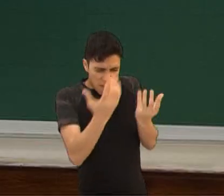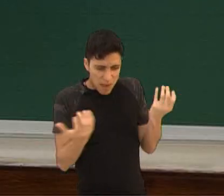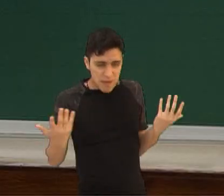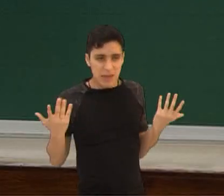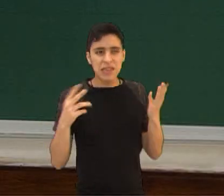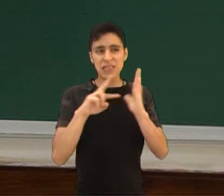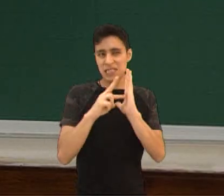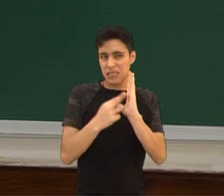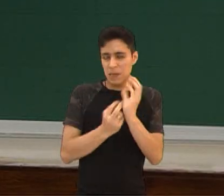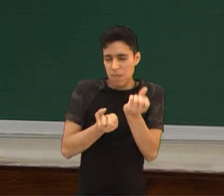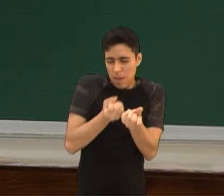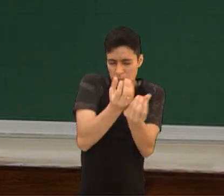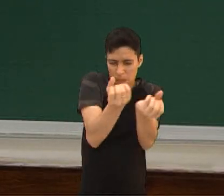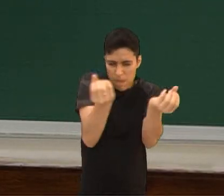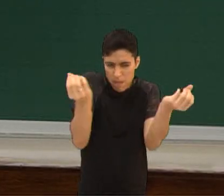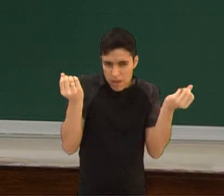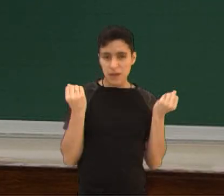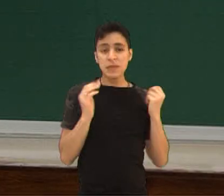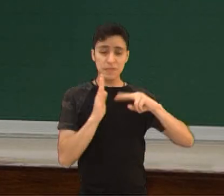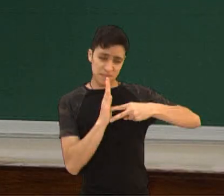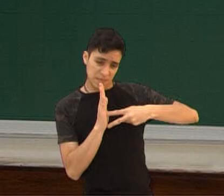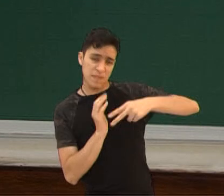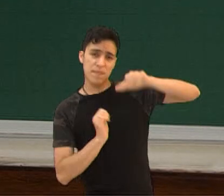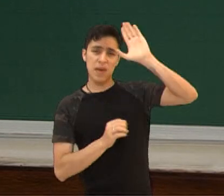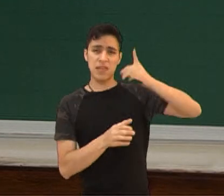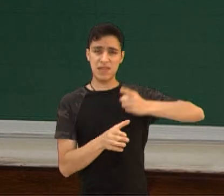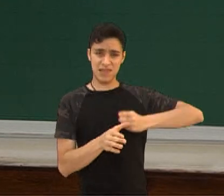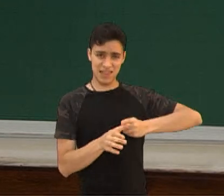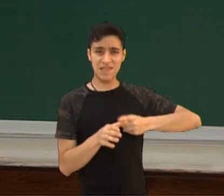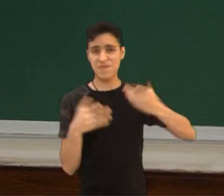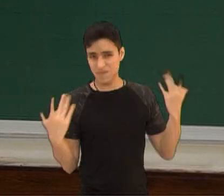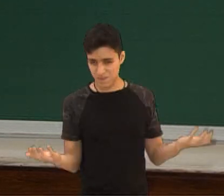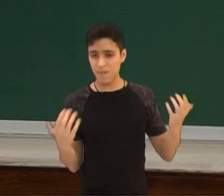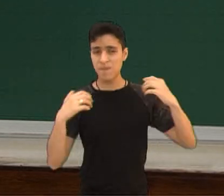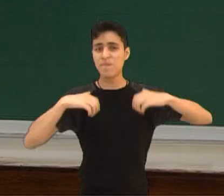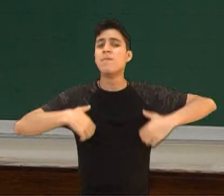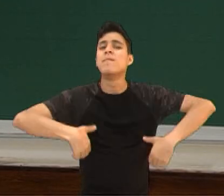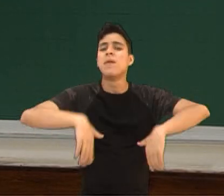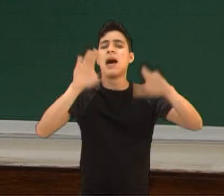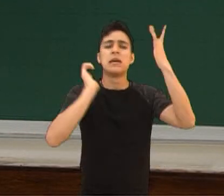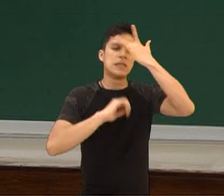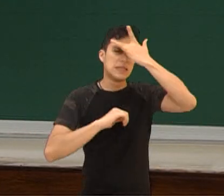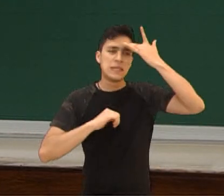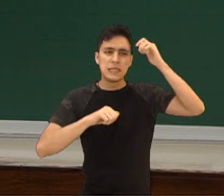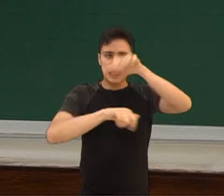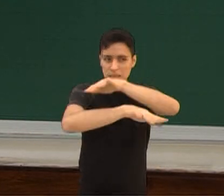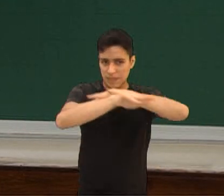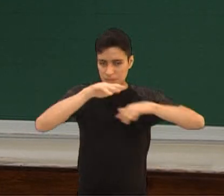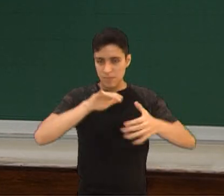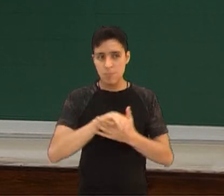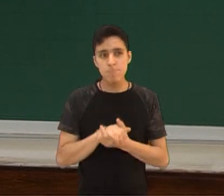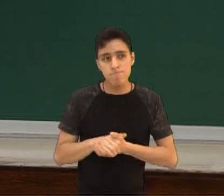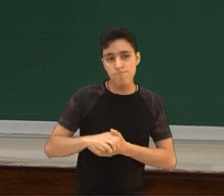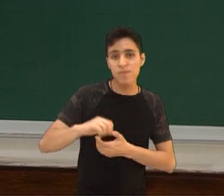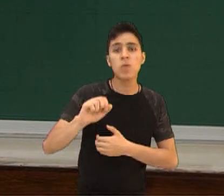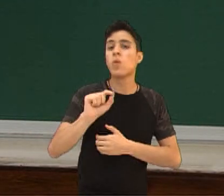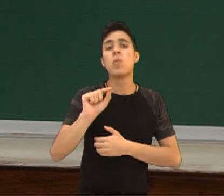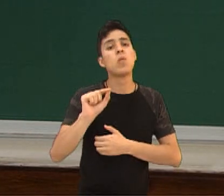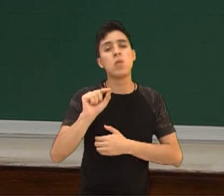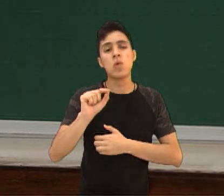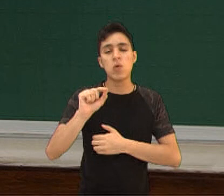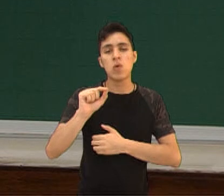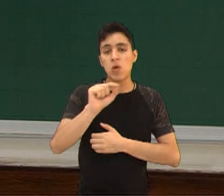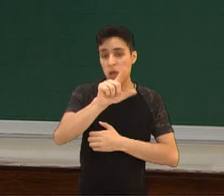temos maior luminosidade, consequentemente, são as áreas mais urbanizadas. Já no leste europeu, onde a gente sabe que é uma